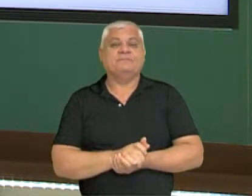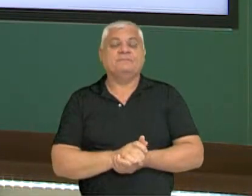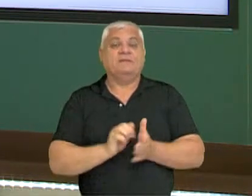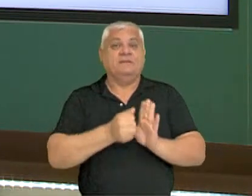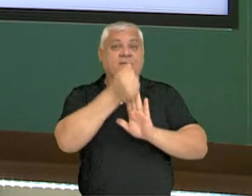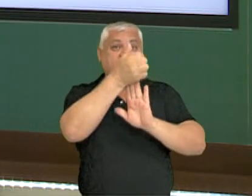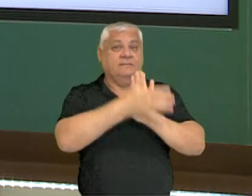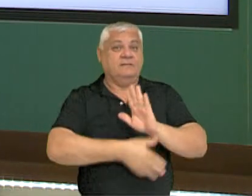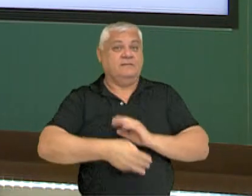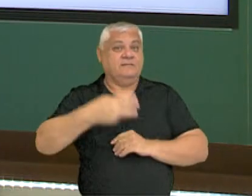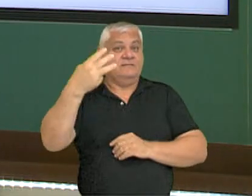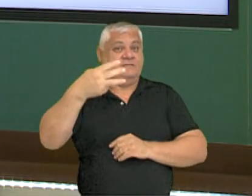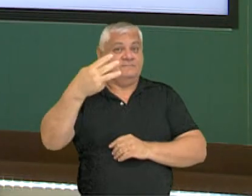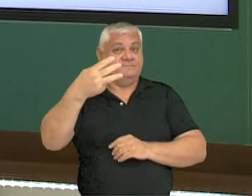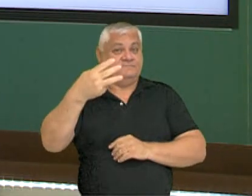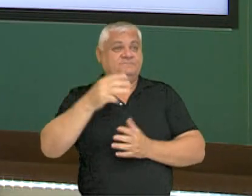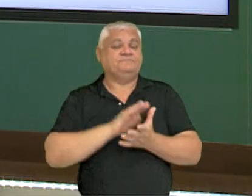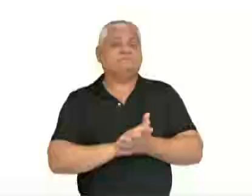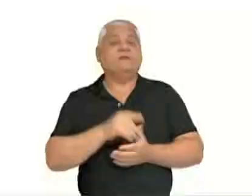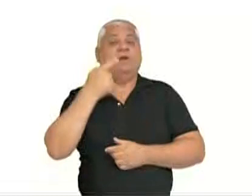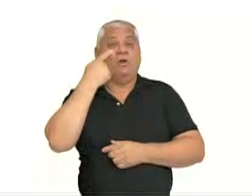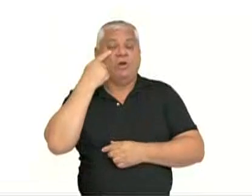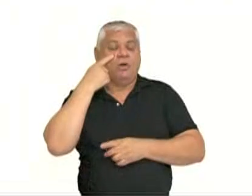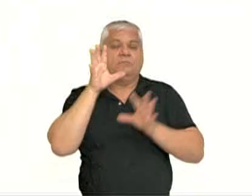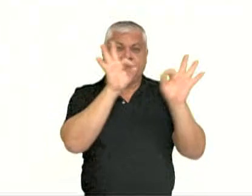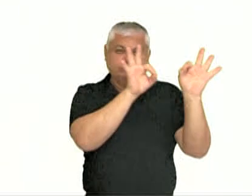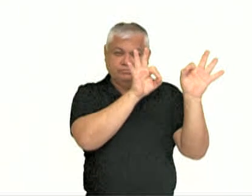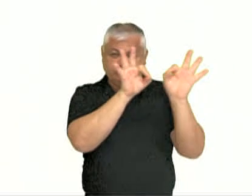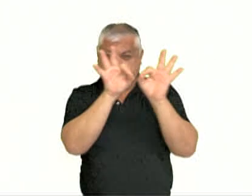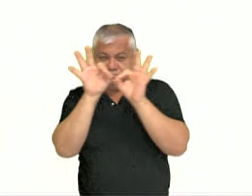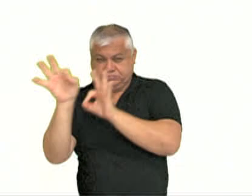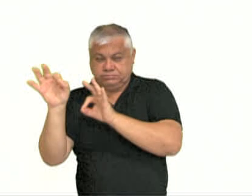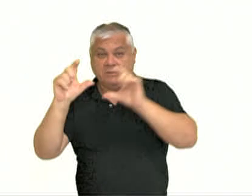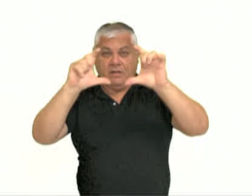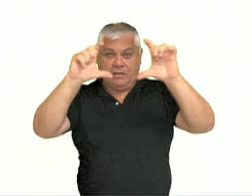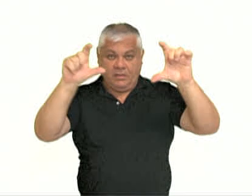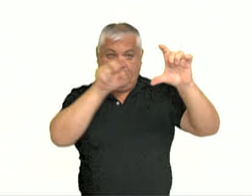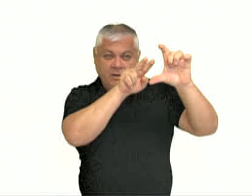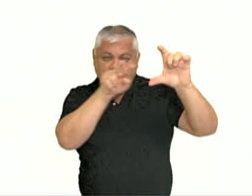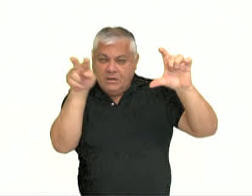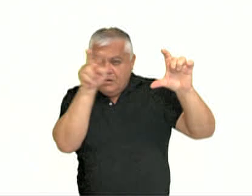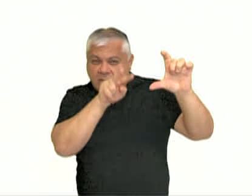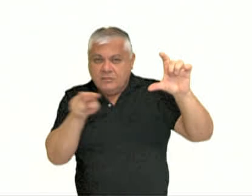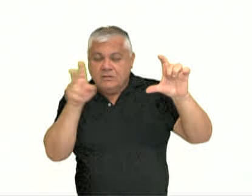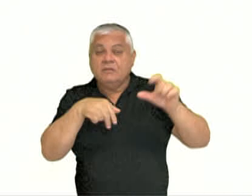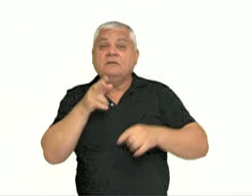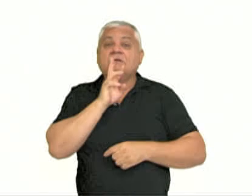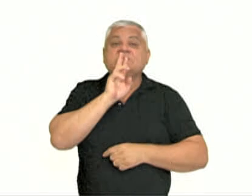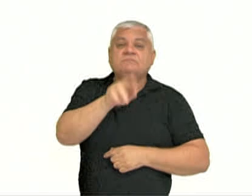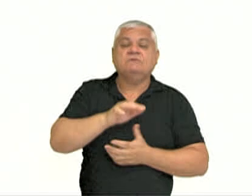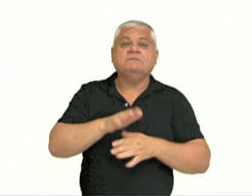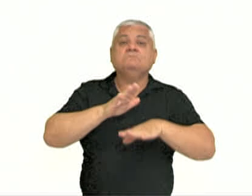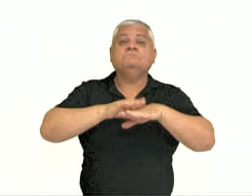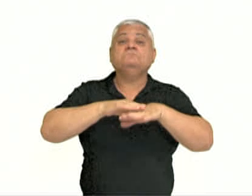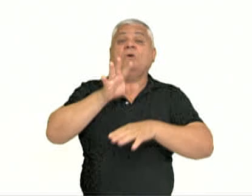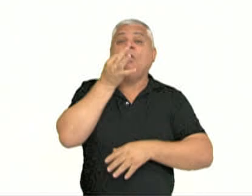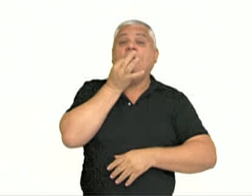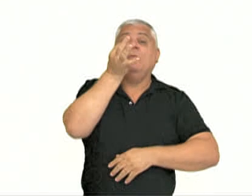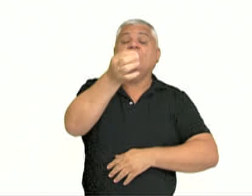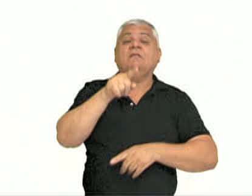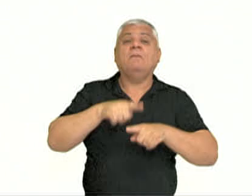Agora, terceira atividade, convido você a fazer a leitura do trecho e responder. Em sua opinião, por que a ação